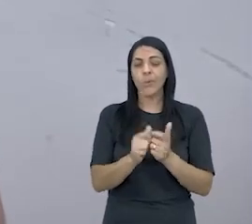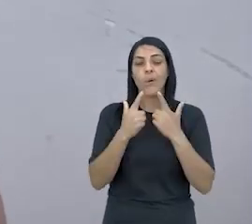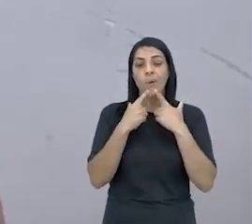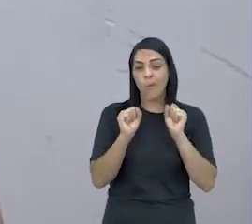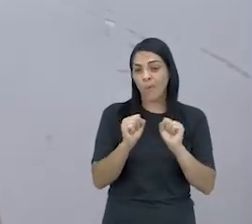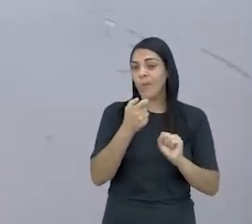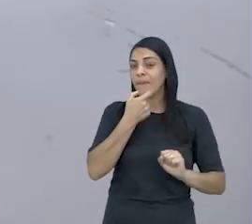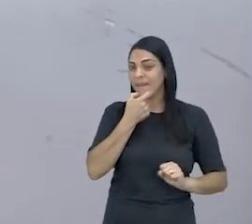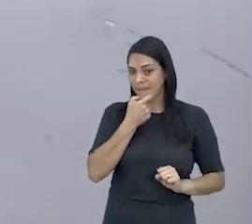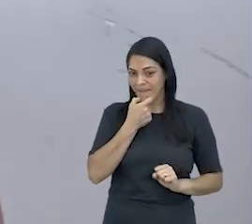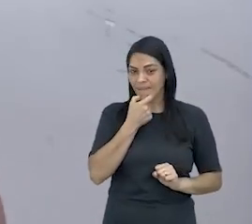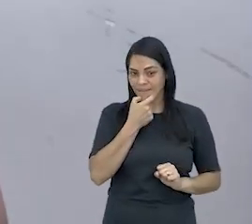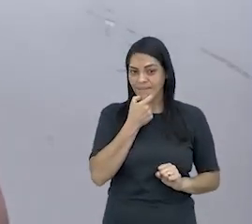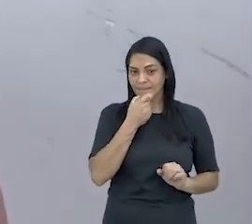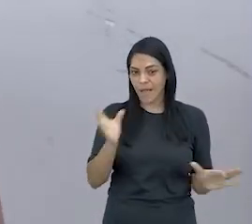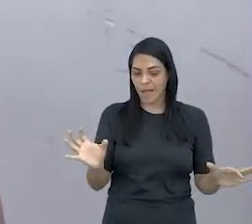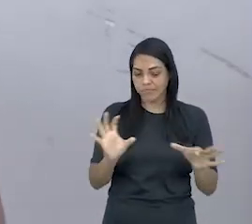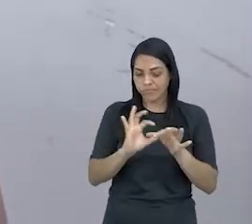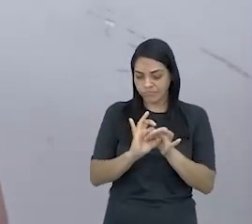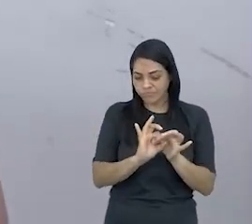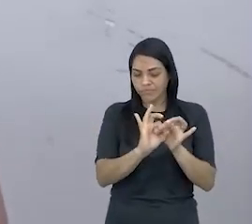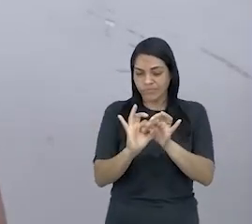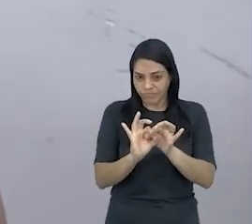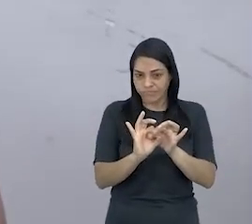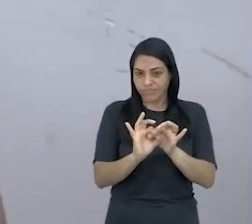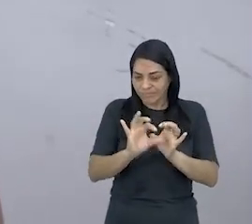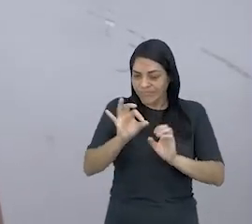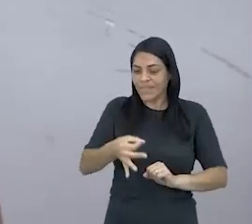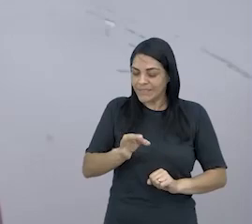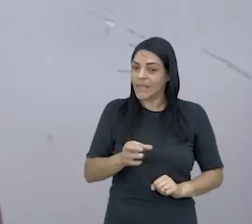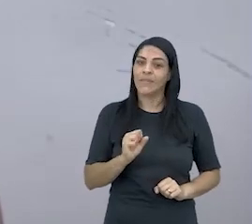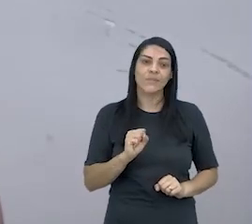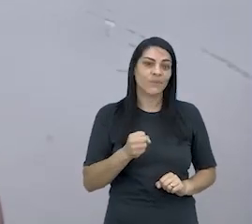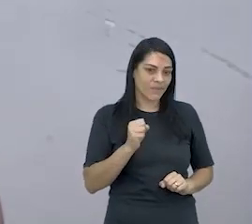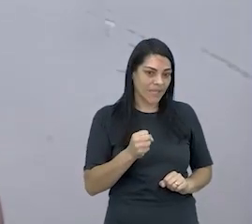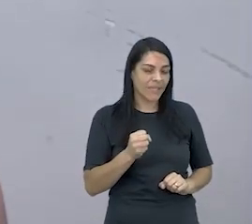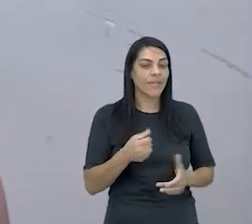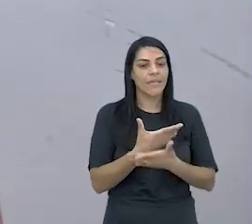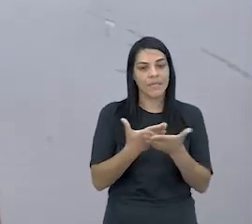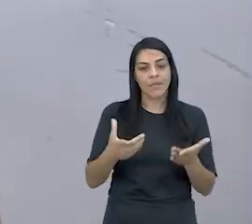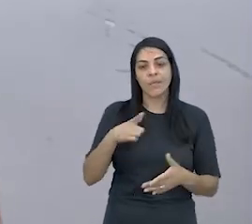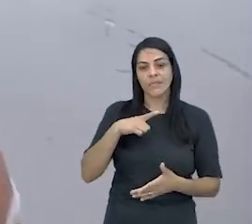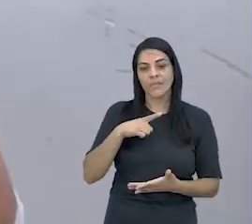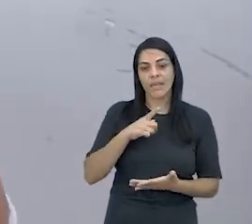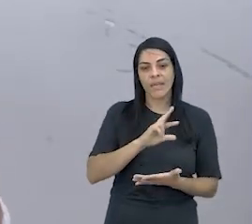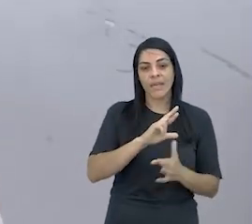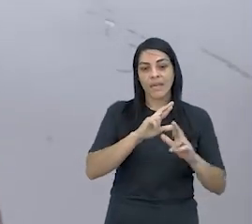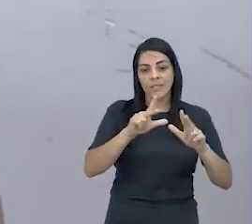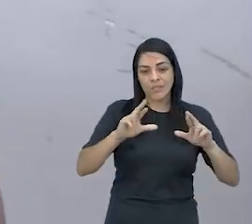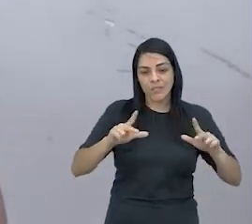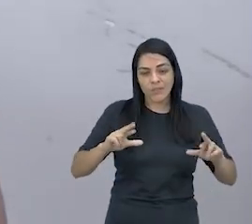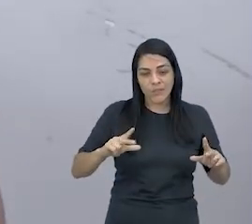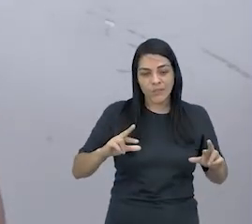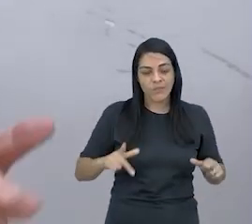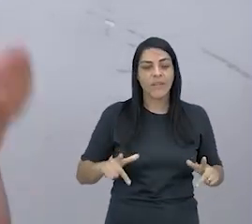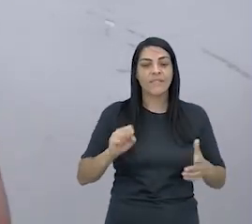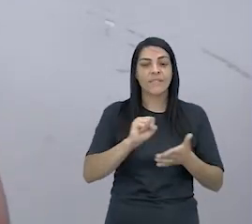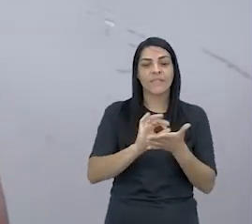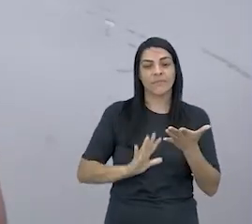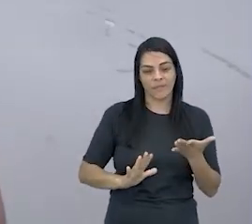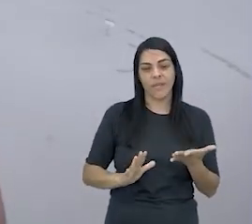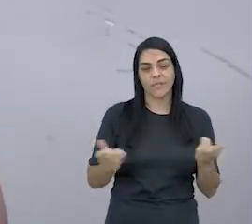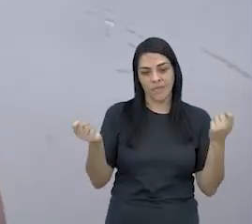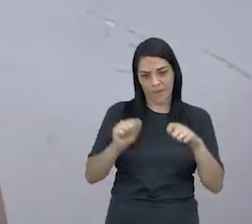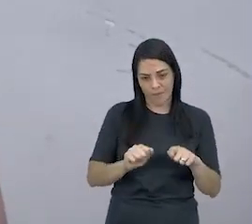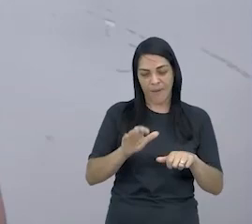inglês. É um casamento que dá super certo, né? E a gente tem diversas atividades que a gente pode fazer e